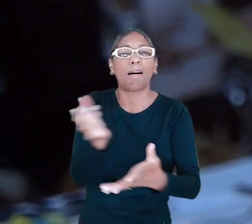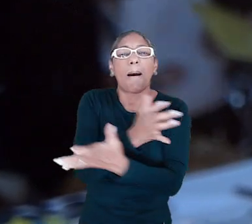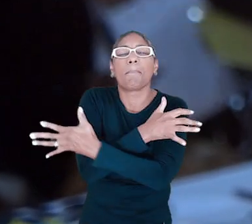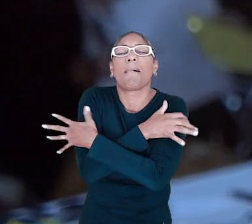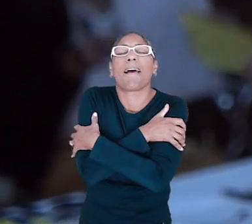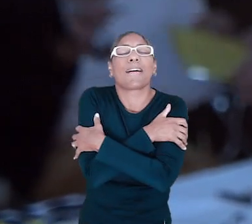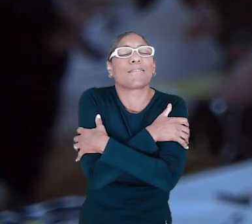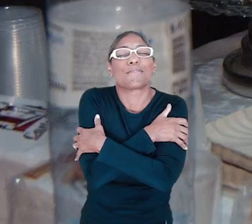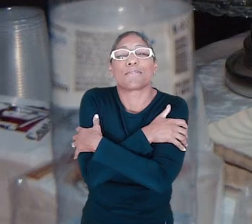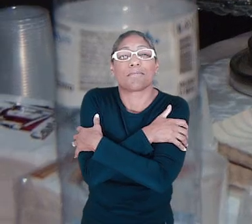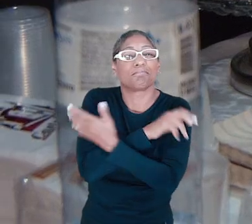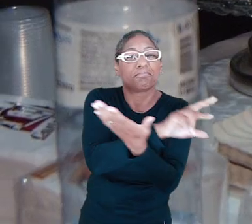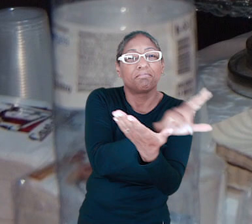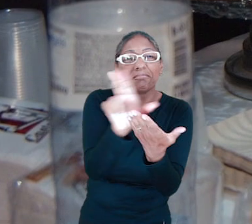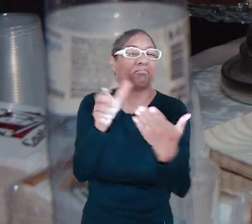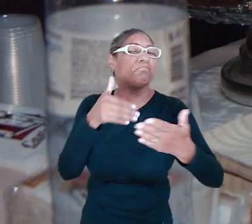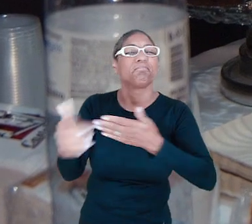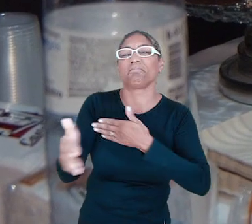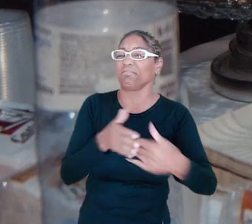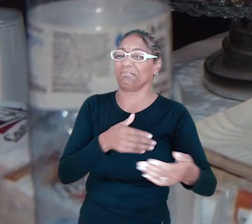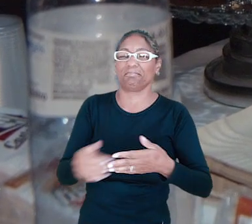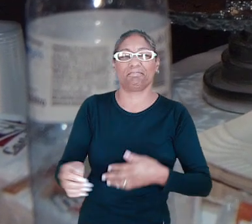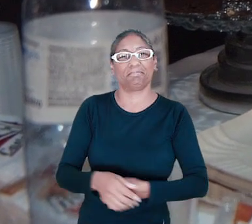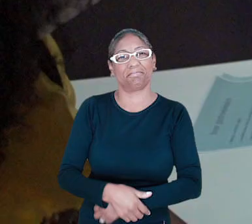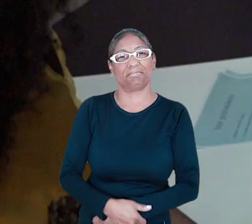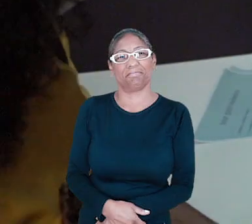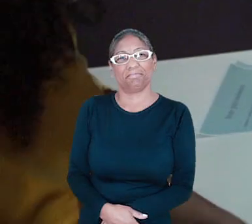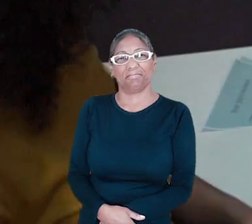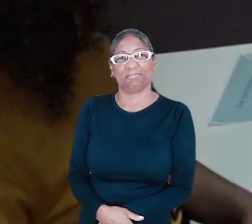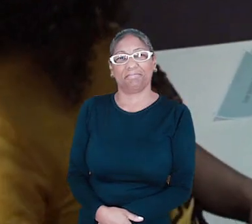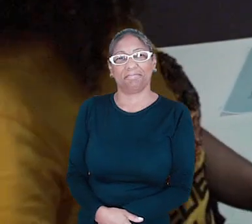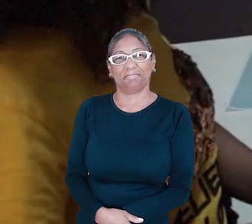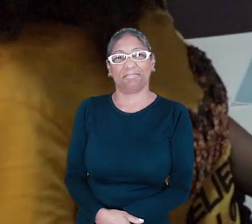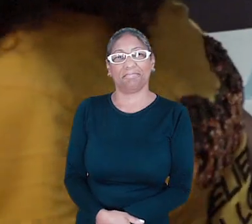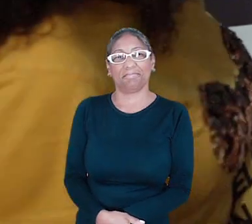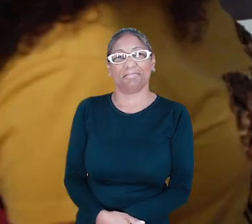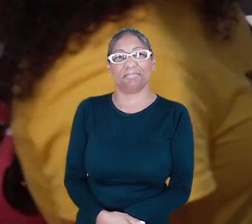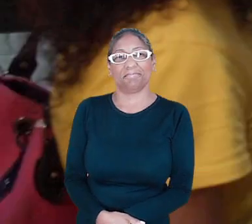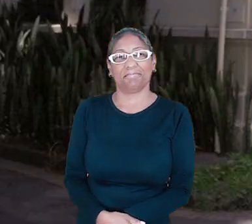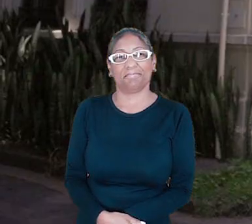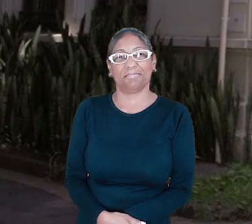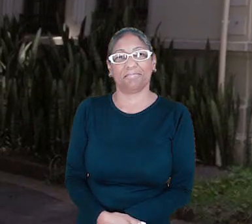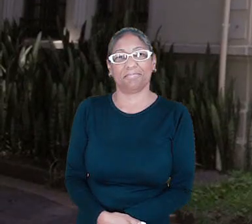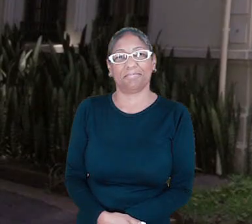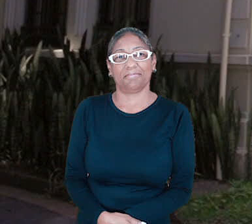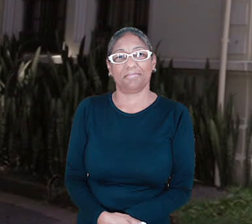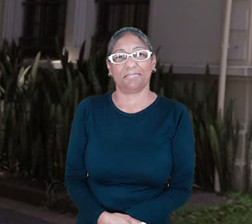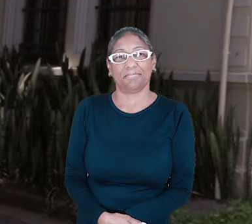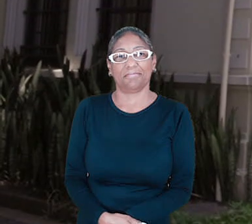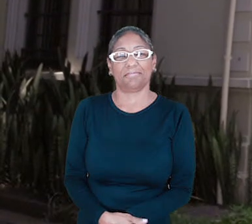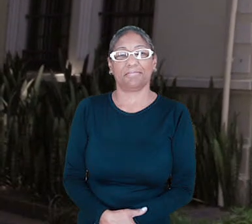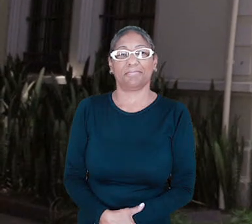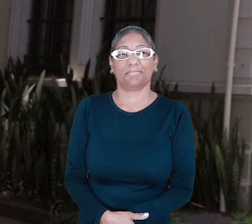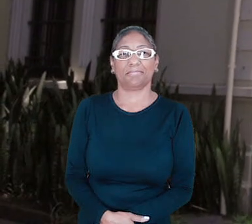nossas diferenças. Mesa com diferentes comidas, pessoas se servindo. Após o programa, todos os empreendedores disseram que se